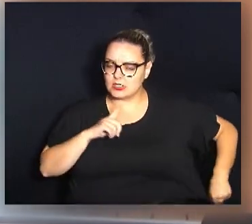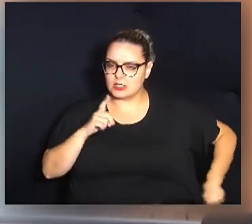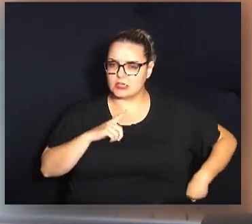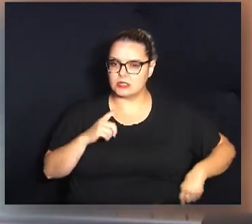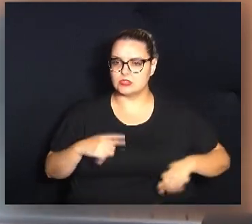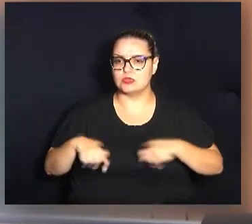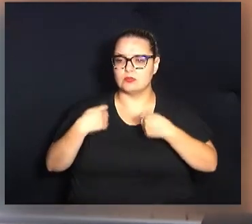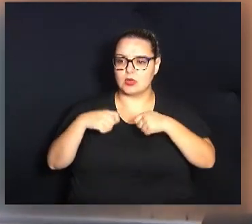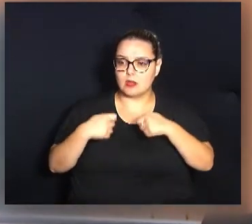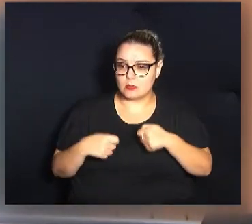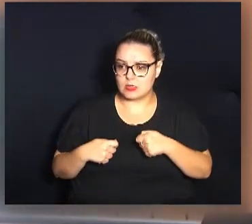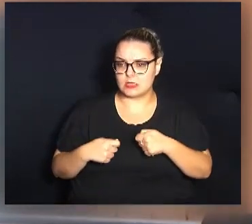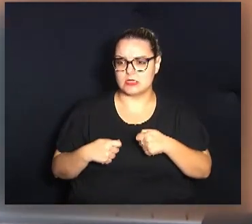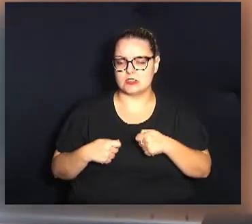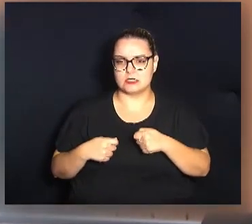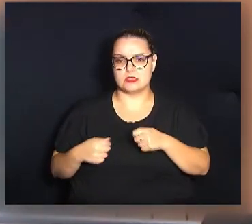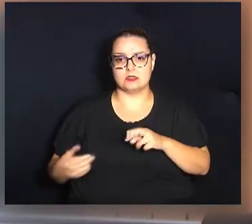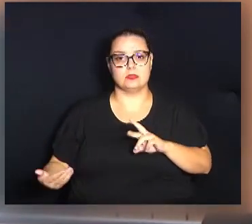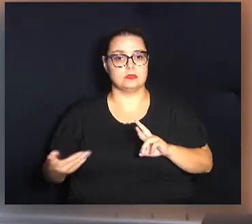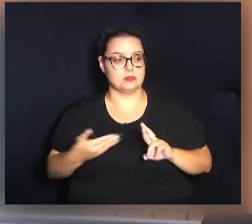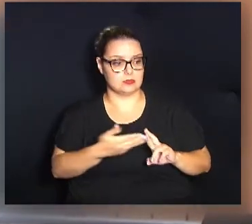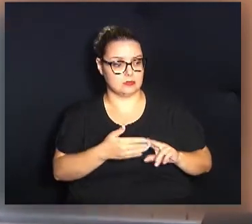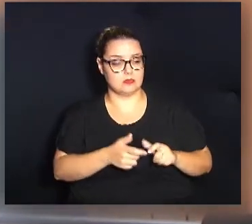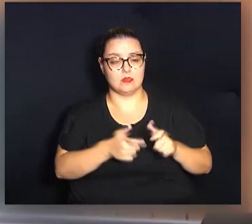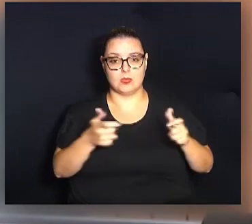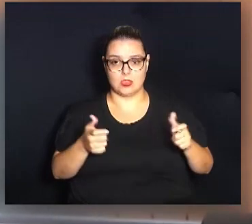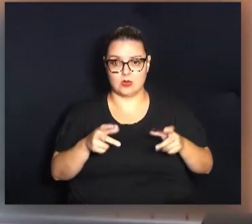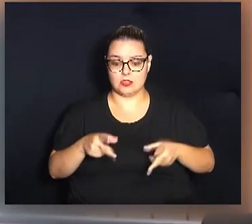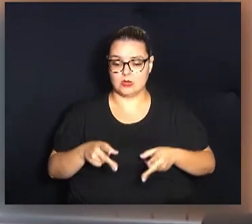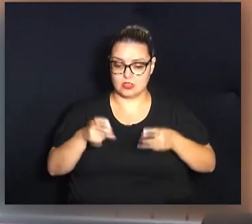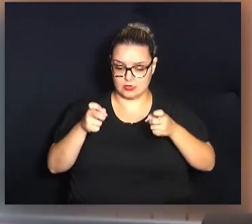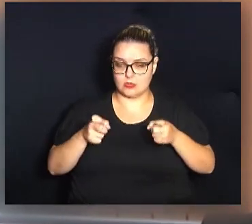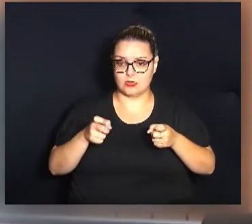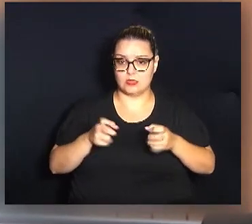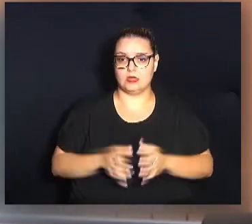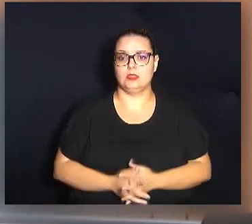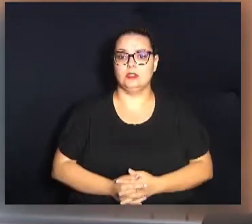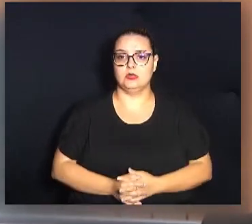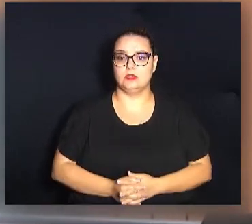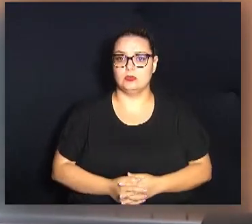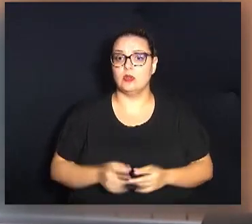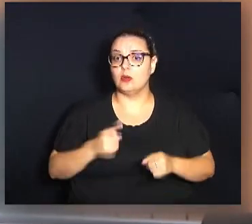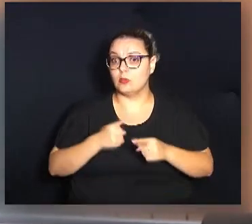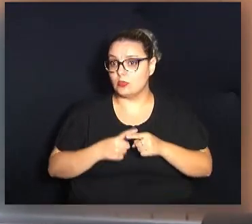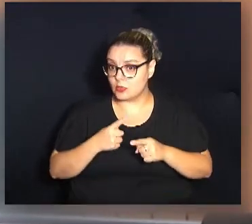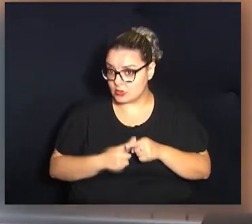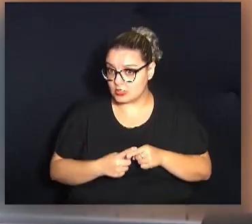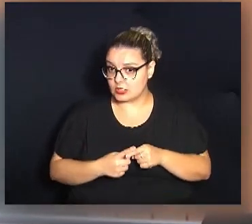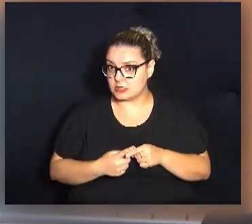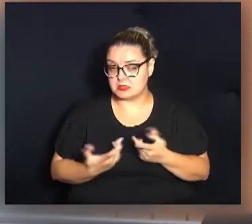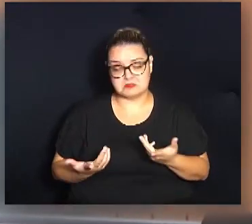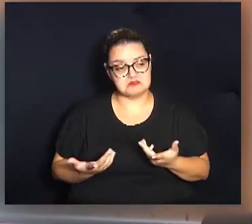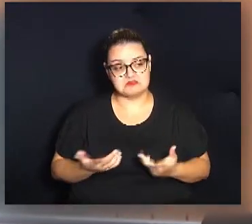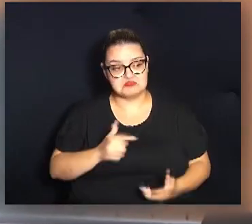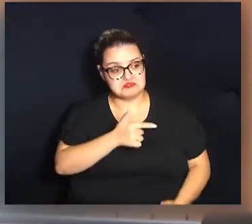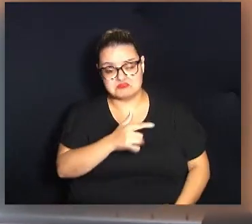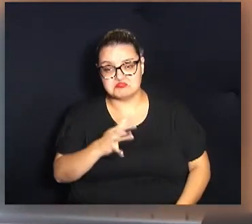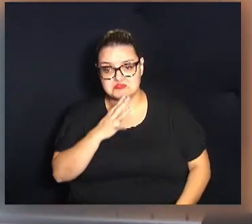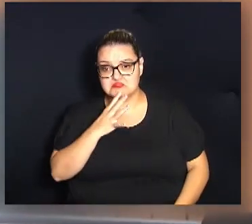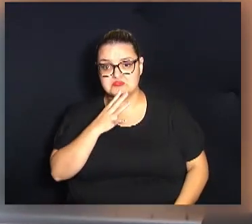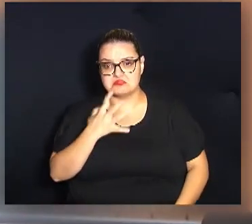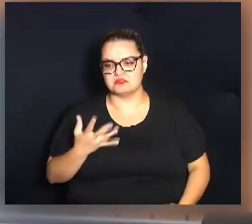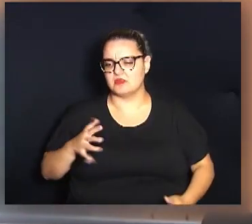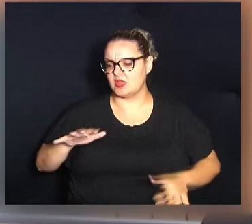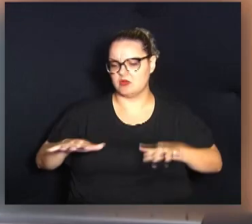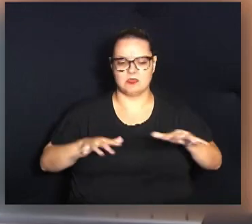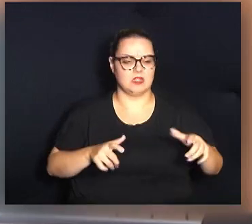terem uma maior representatividade e reconhecimento, porque estavam muito desconhecidas, tem entidades de todos os tipos,